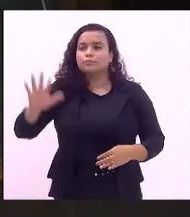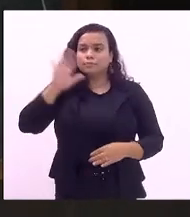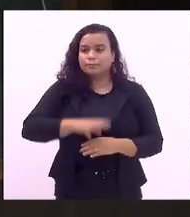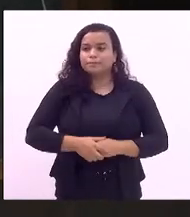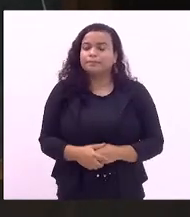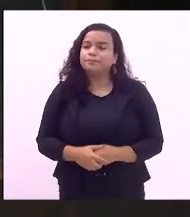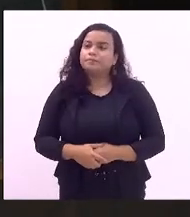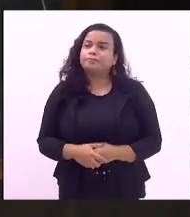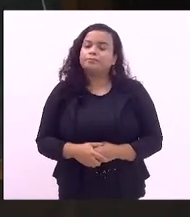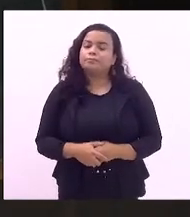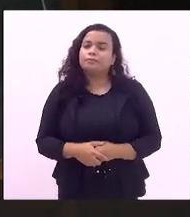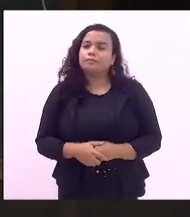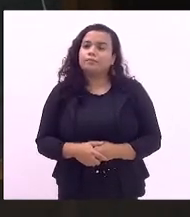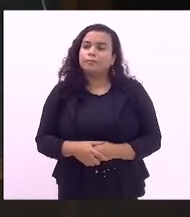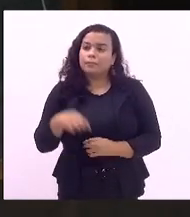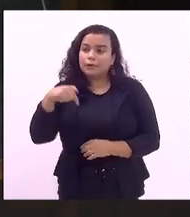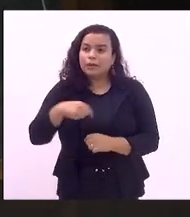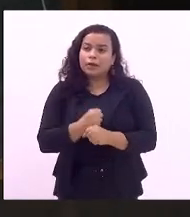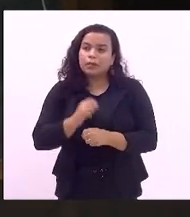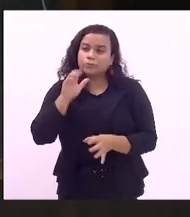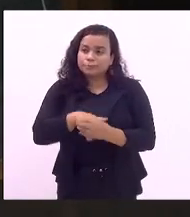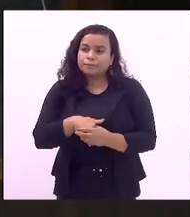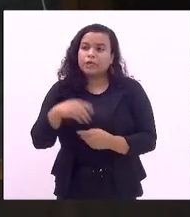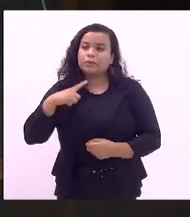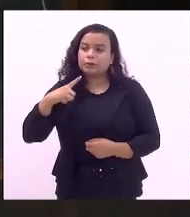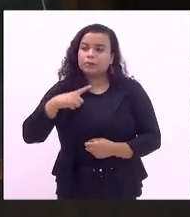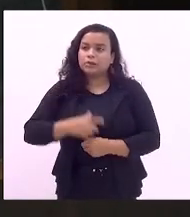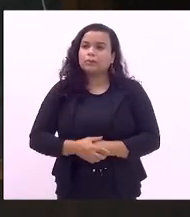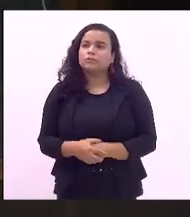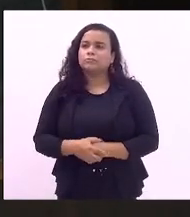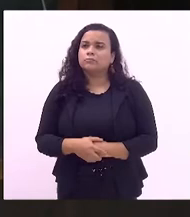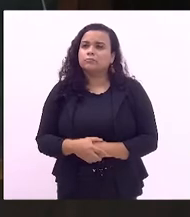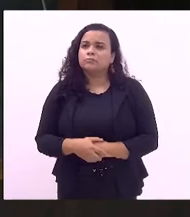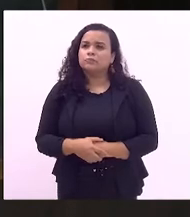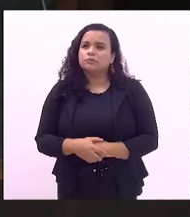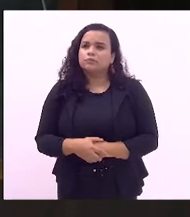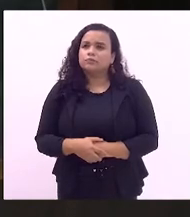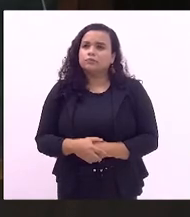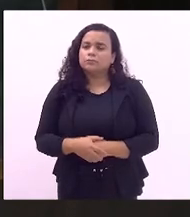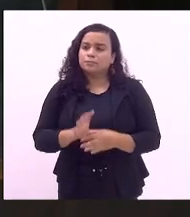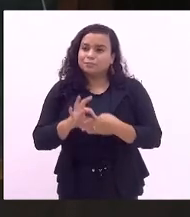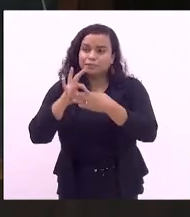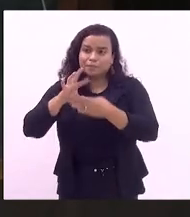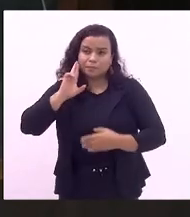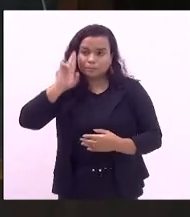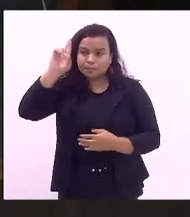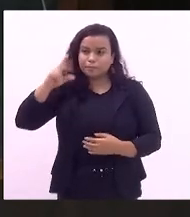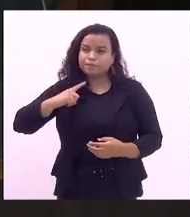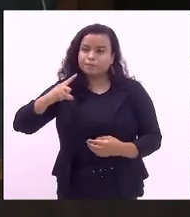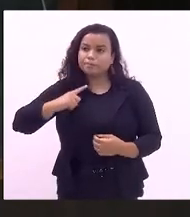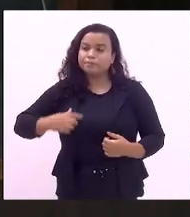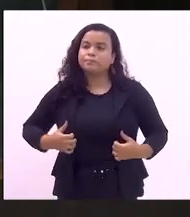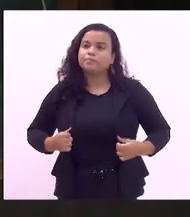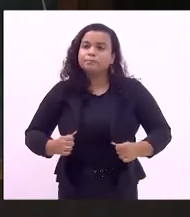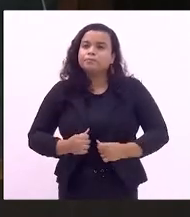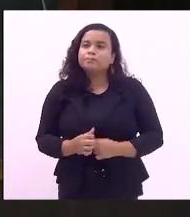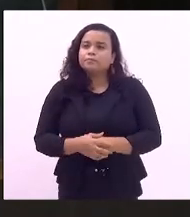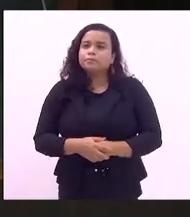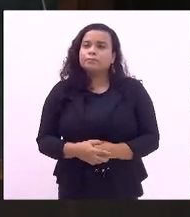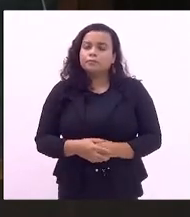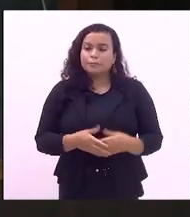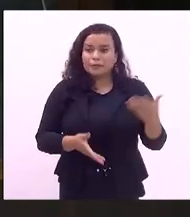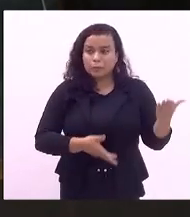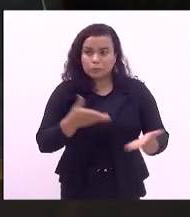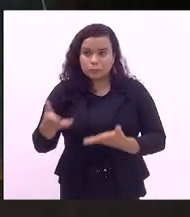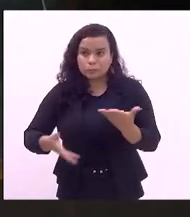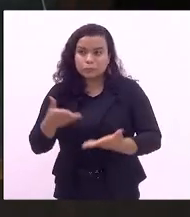um ano o litoral a Deus tu estejas na liderança suavizando